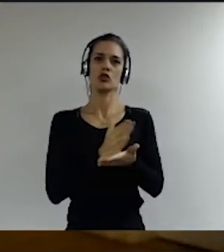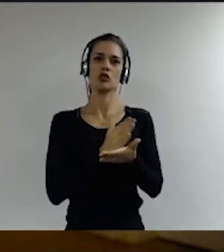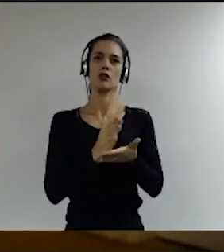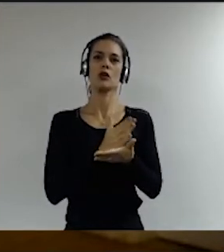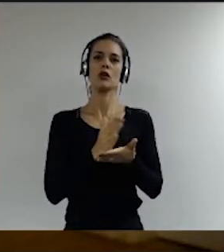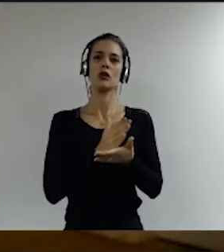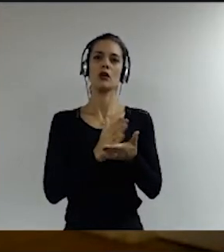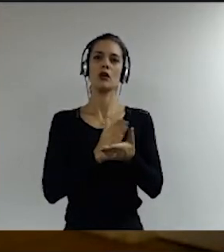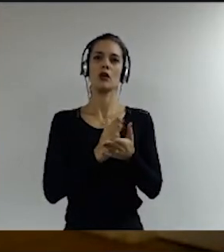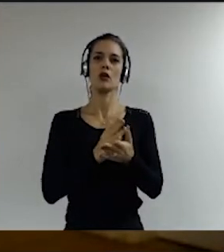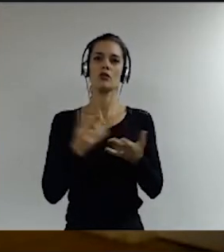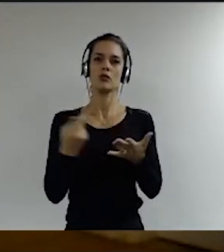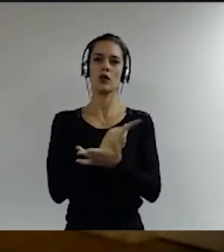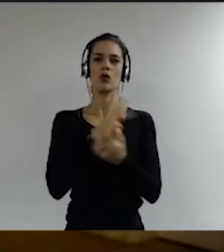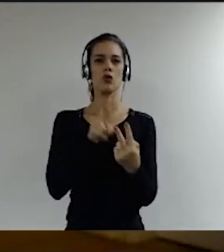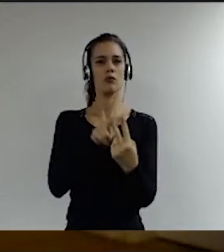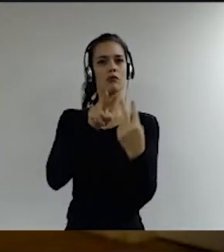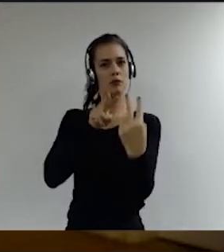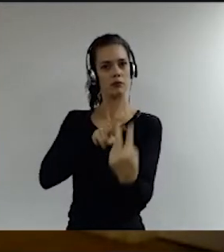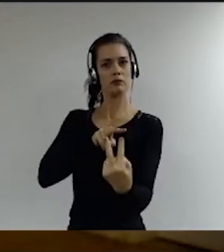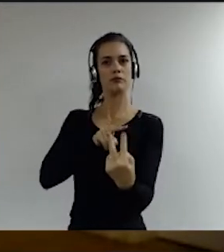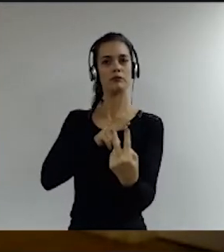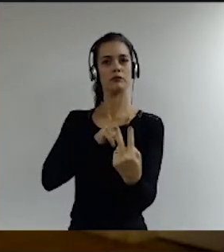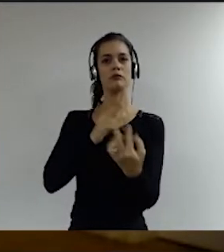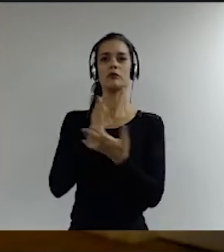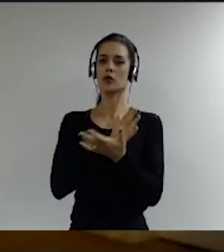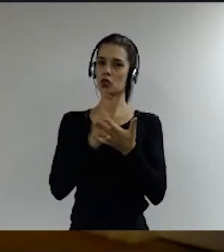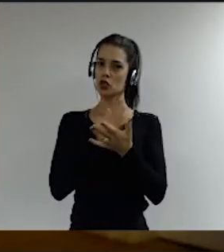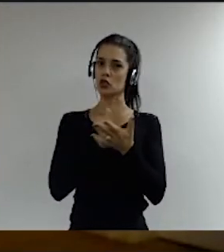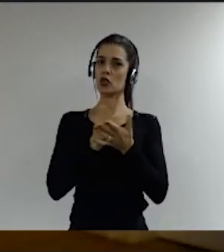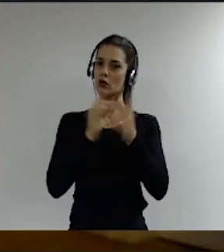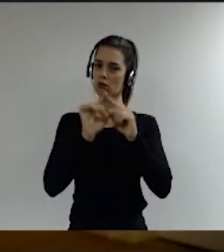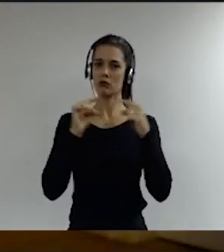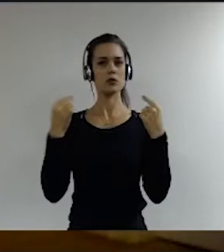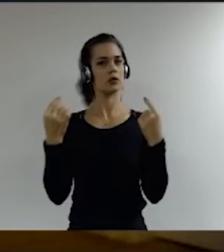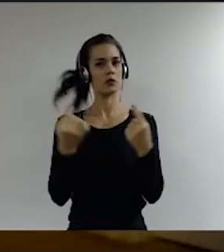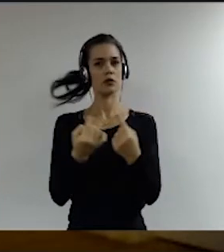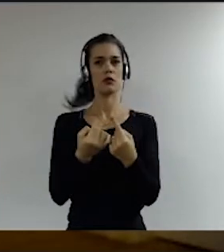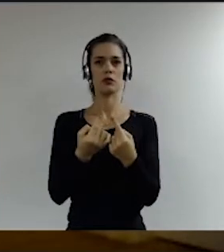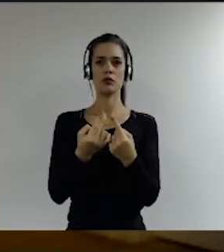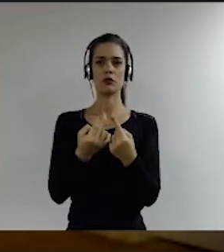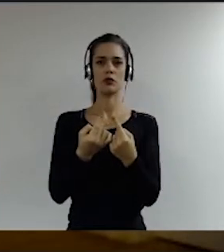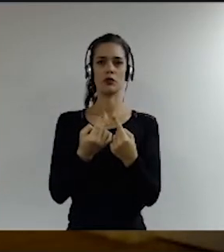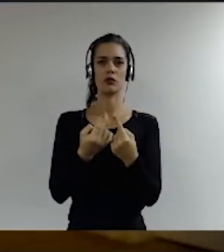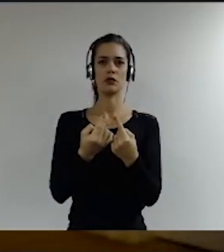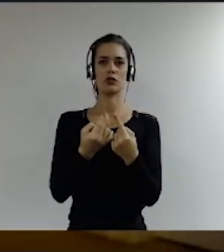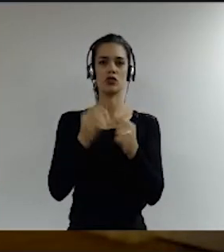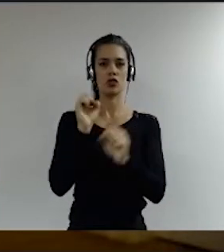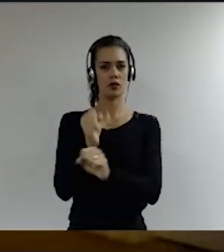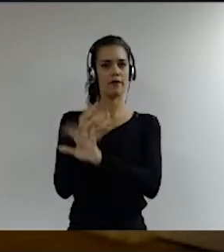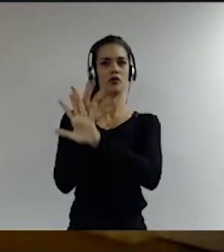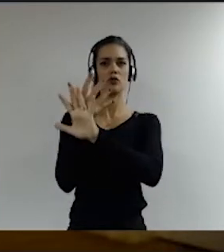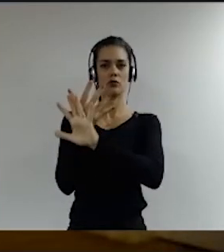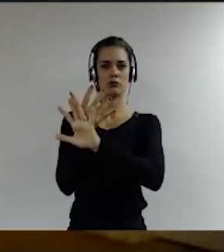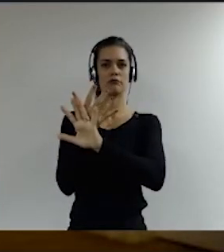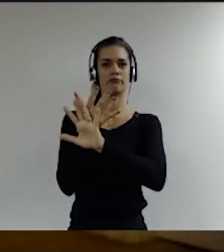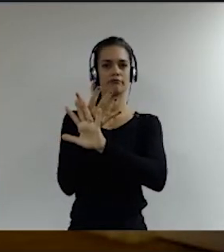virtuais e de algumas sessões por videoconferência.